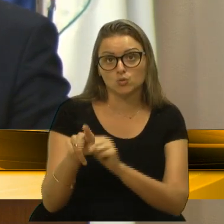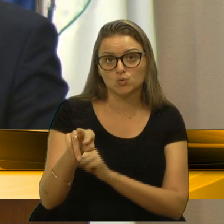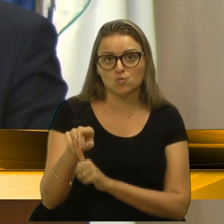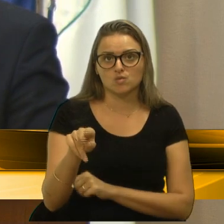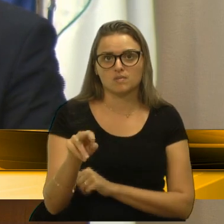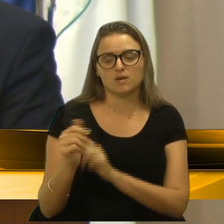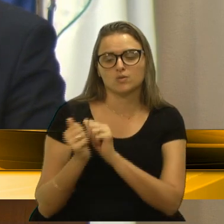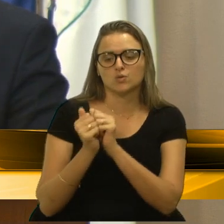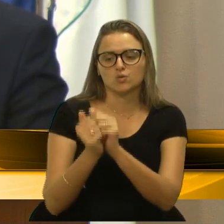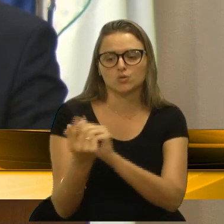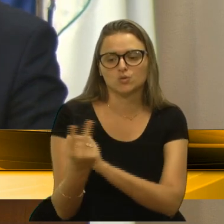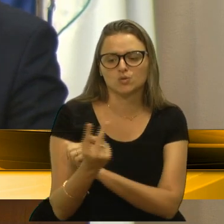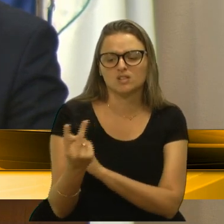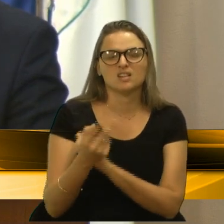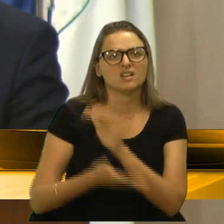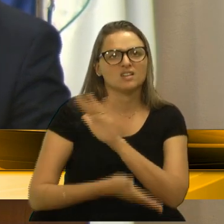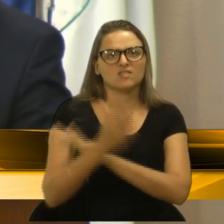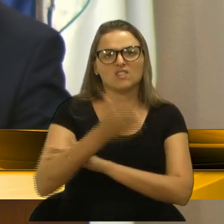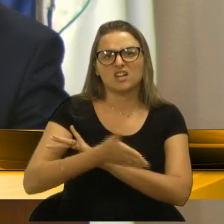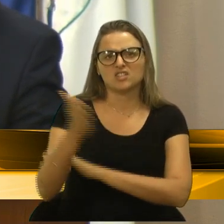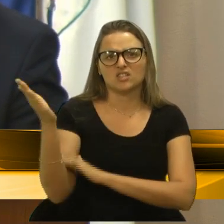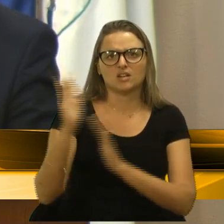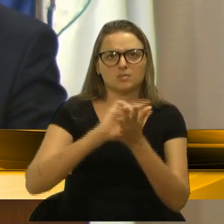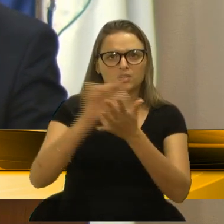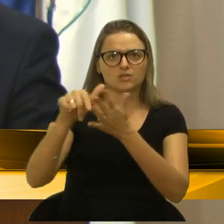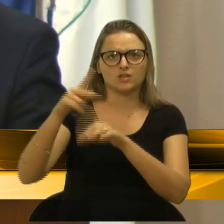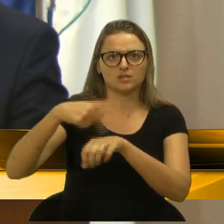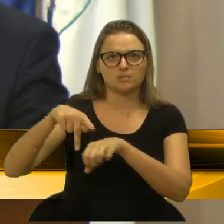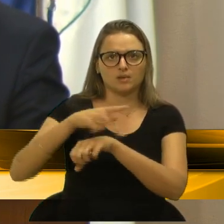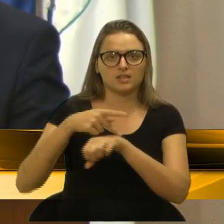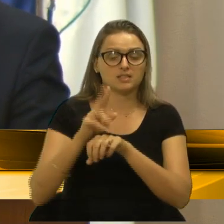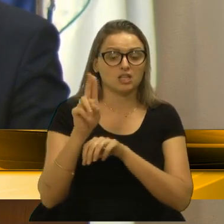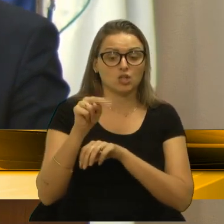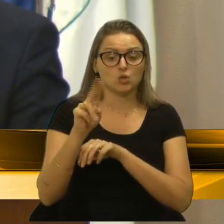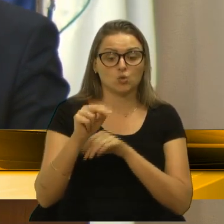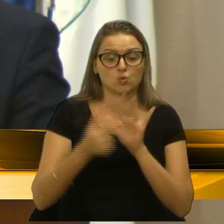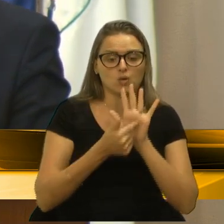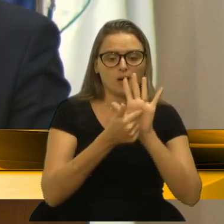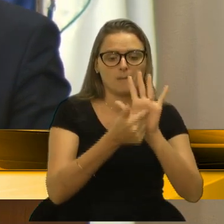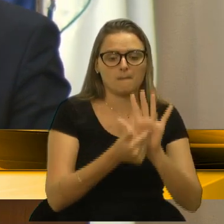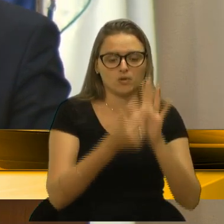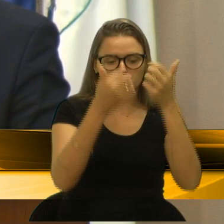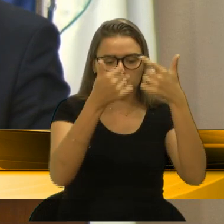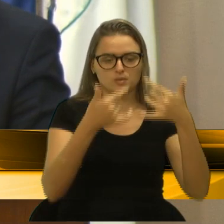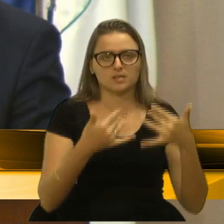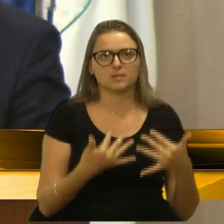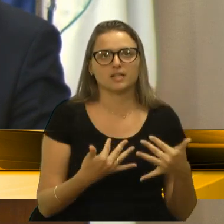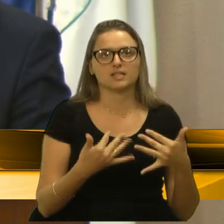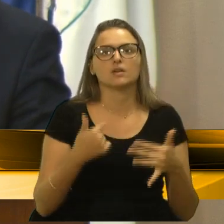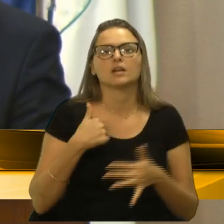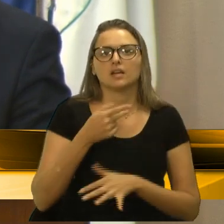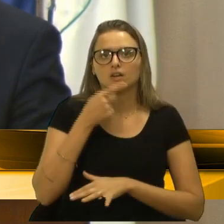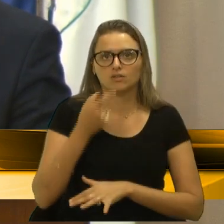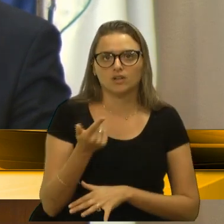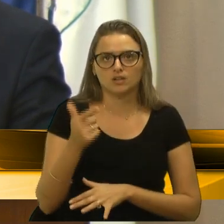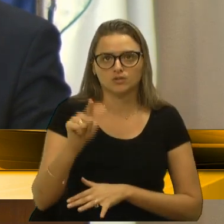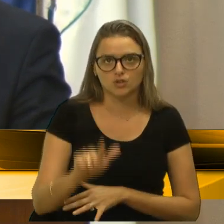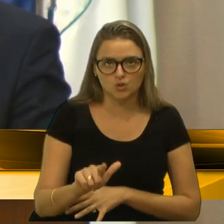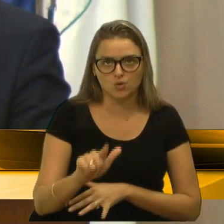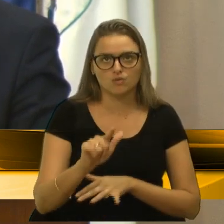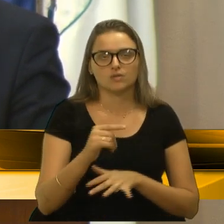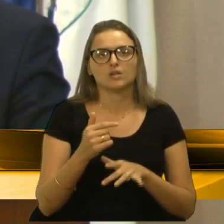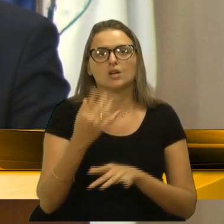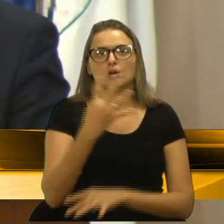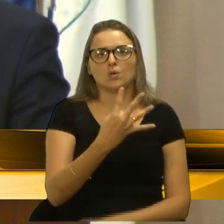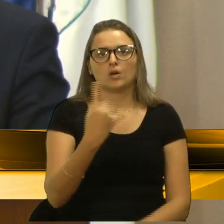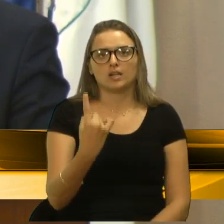Juntos, viajaram para vários lugares do país e não trouxeram a essa casa a devida prestação de contas. Eu repito, quem nos assiste,